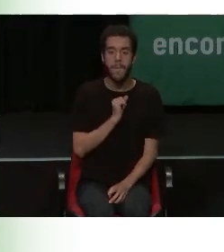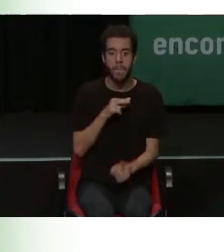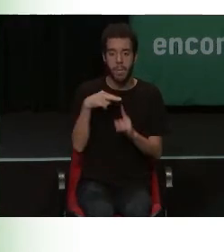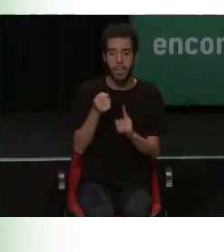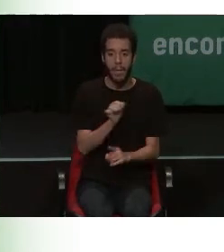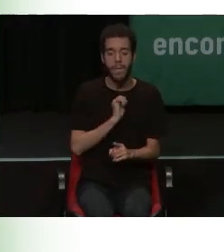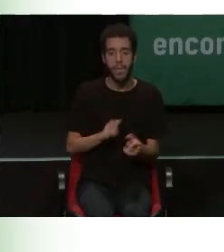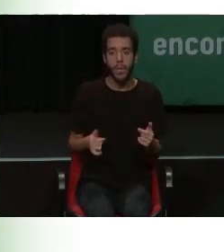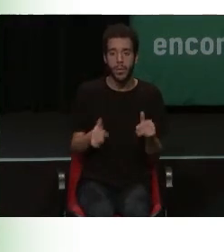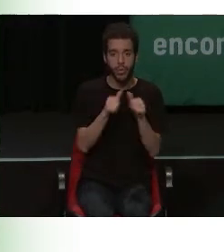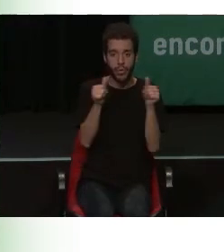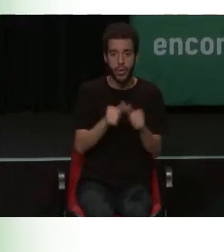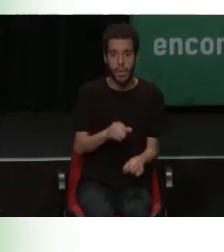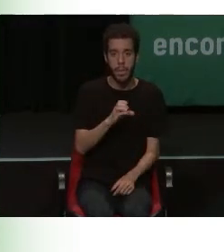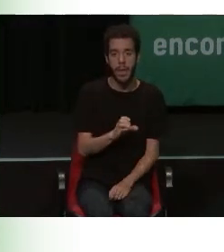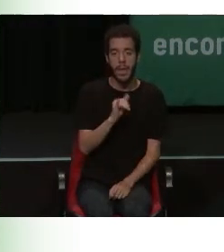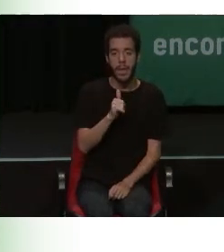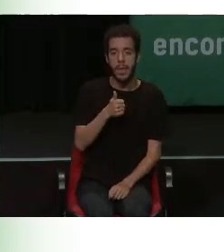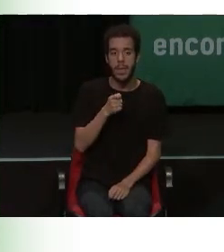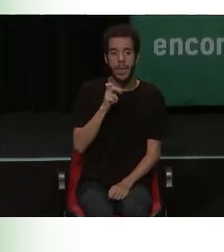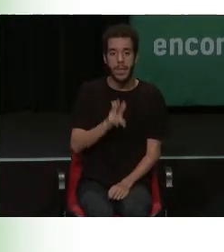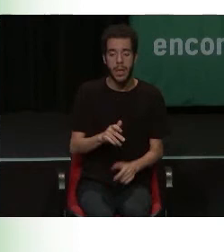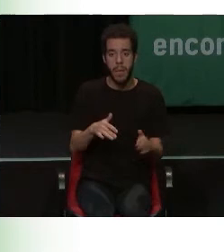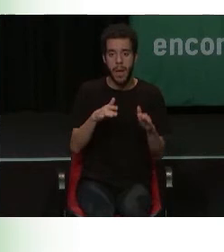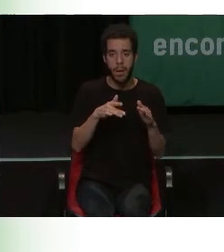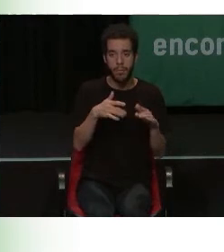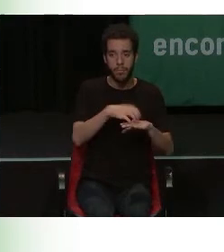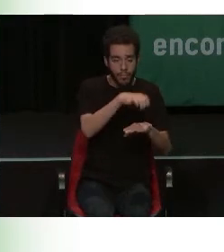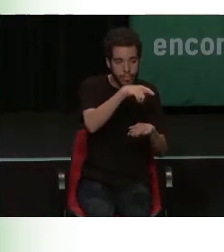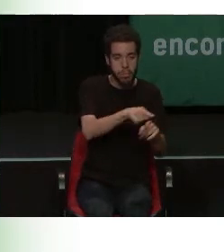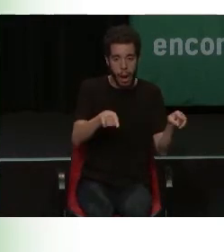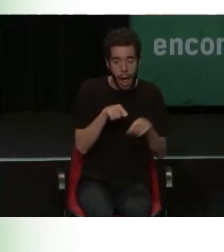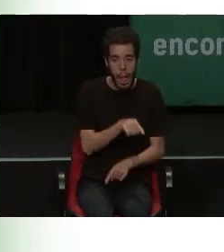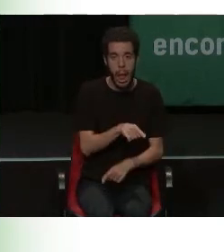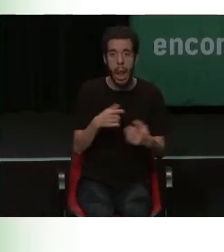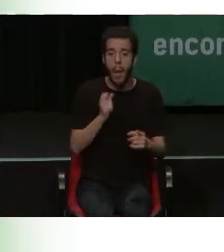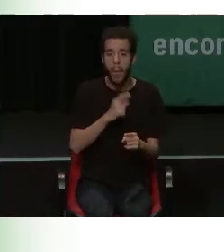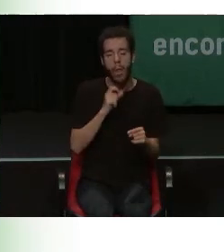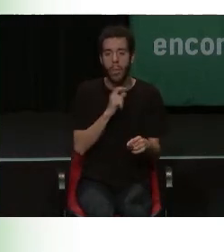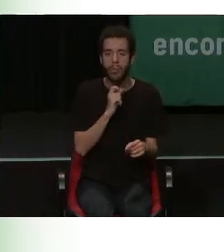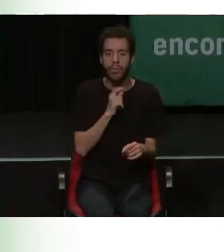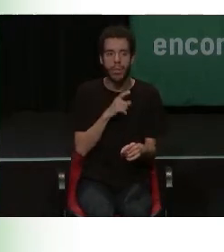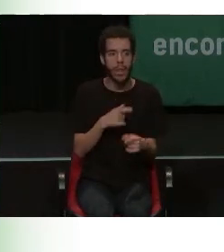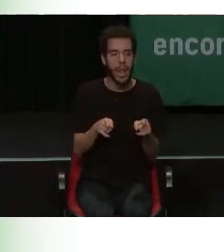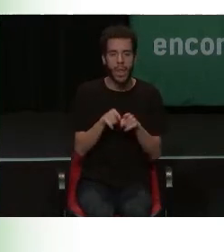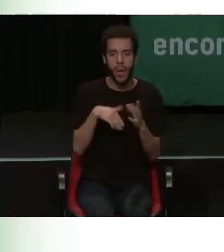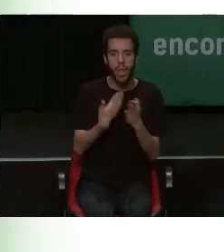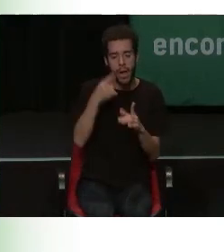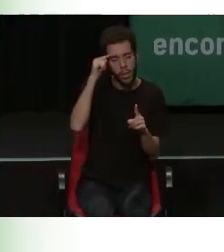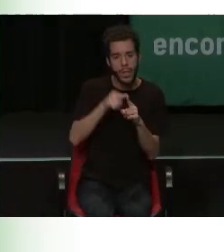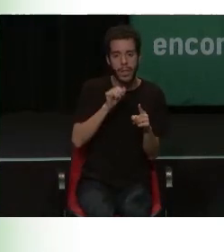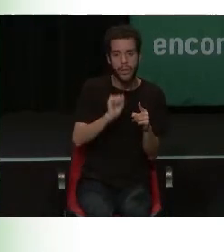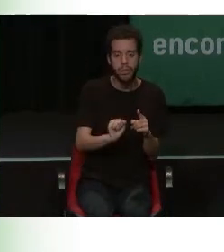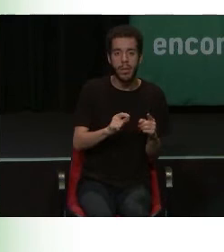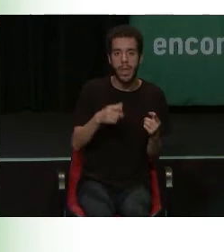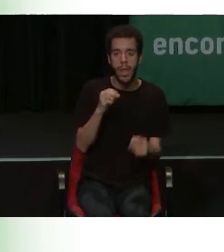sistemas ciberfísicos podem representar uma oportunidade para tentar cumprir, pronto, os objetivos das Nações Unidas